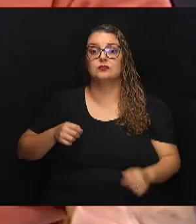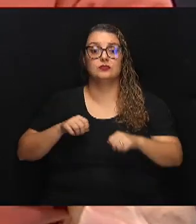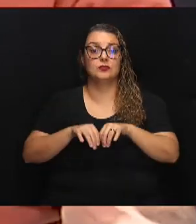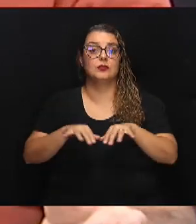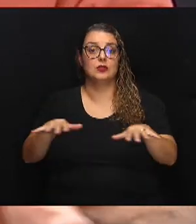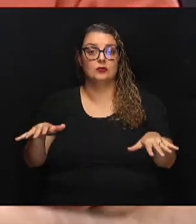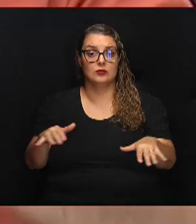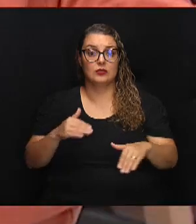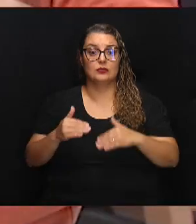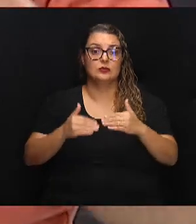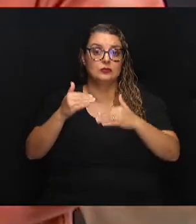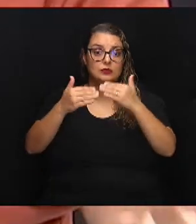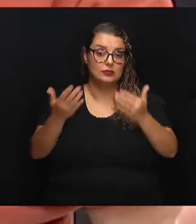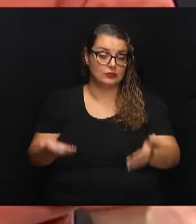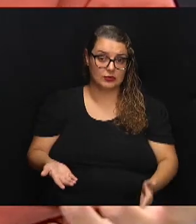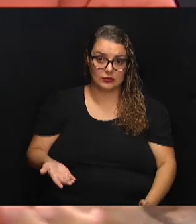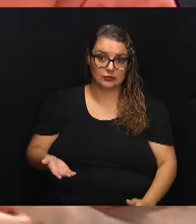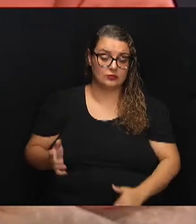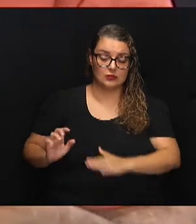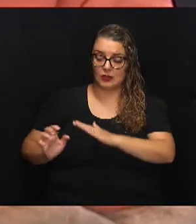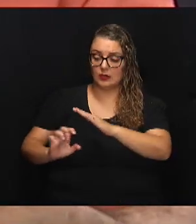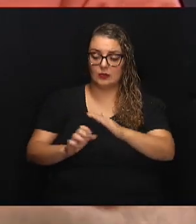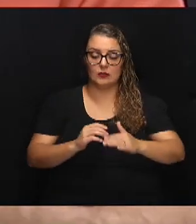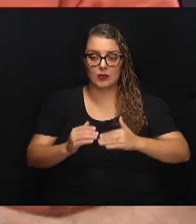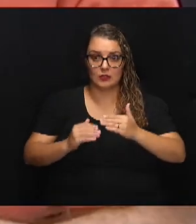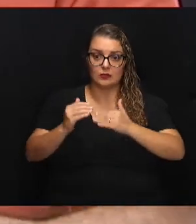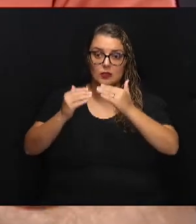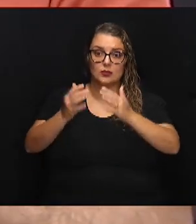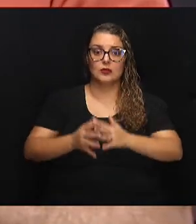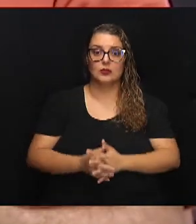do desenvolvedor, das empresas desenvolvedoras,